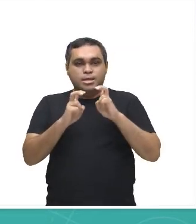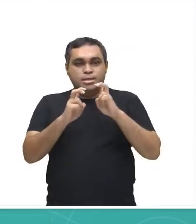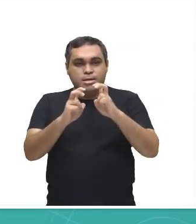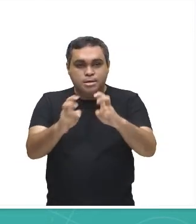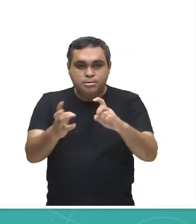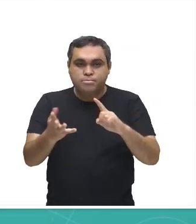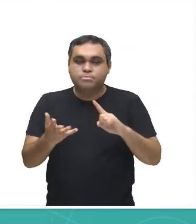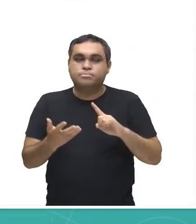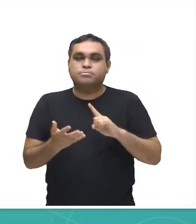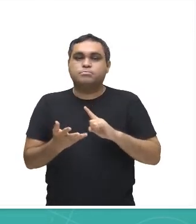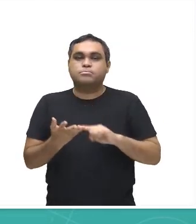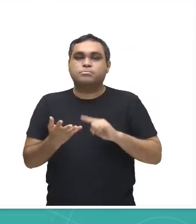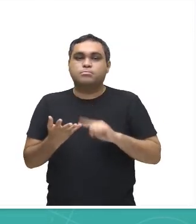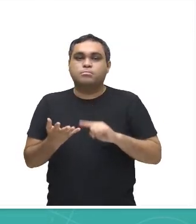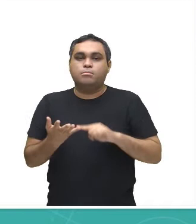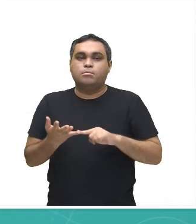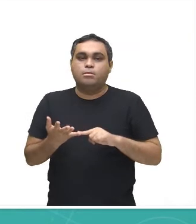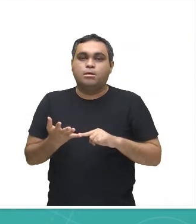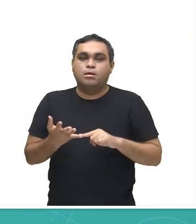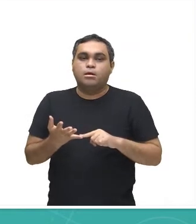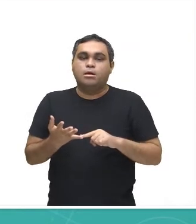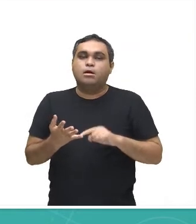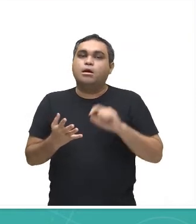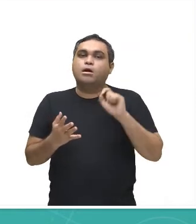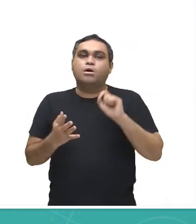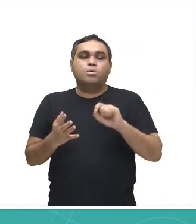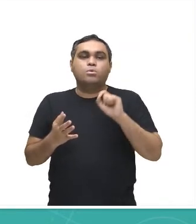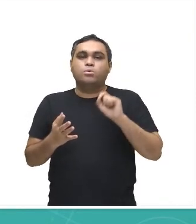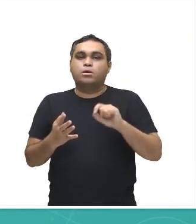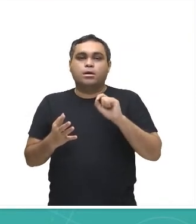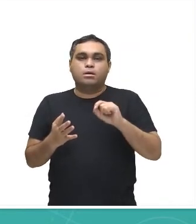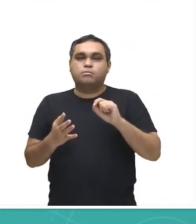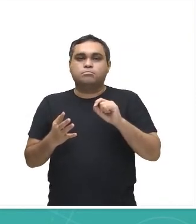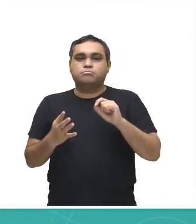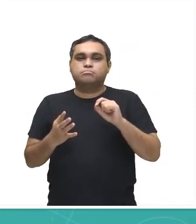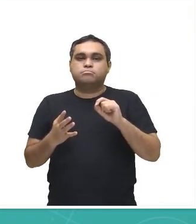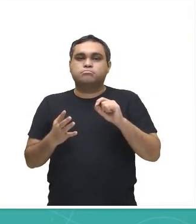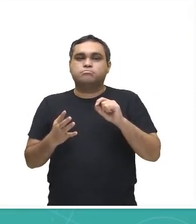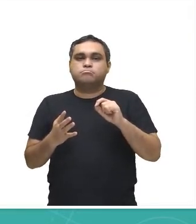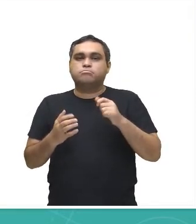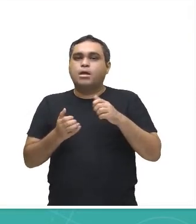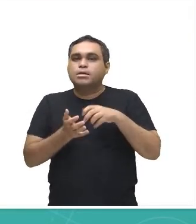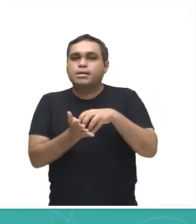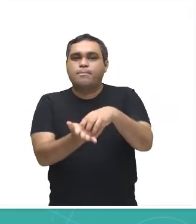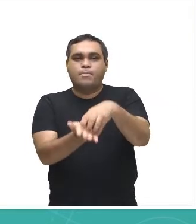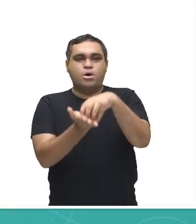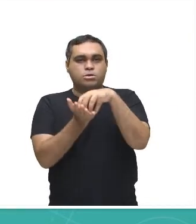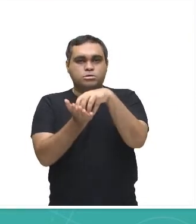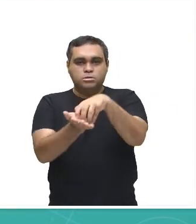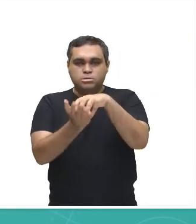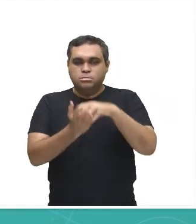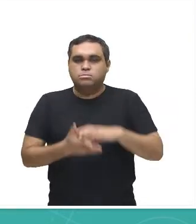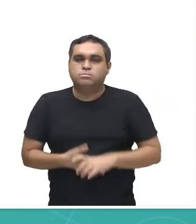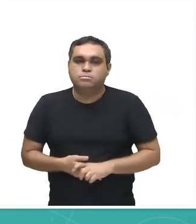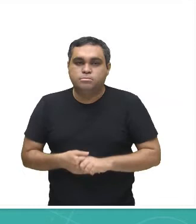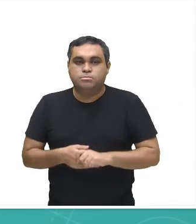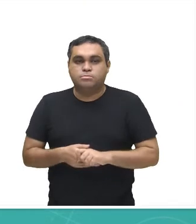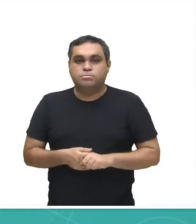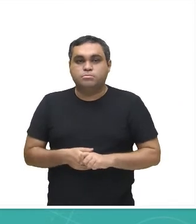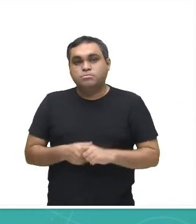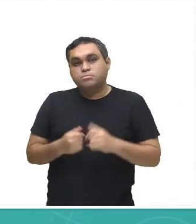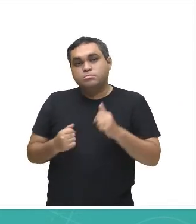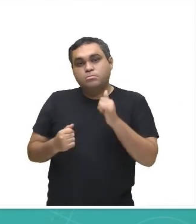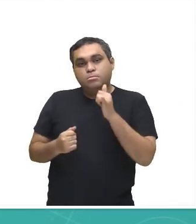Que é o subway, que é o metrô, são meios de transporte. E eu quero dizer que eu, por exemplo,